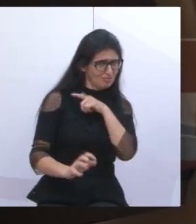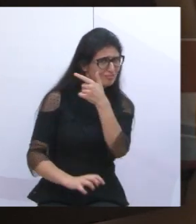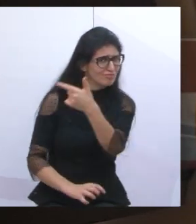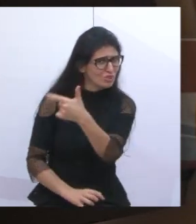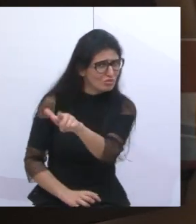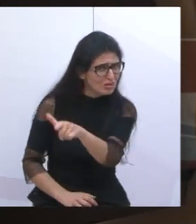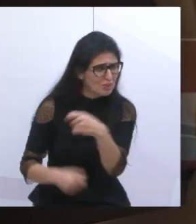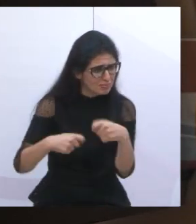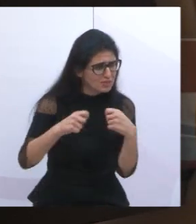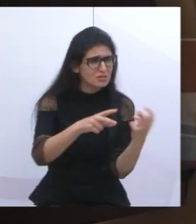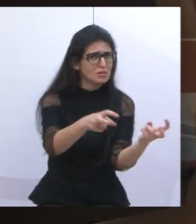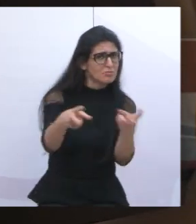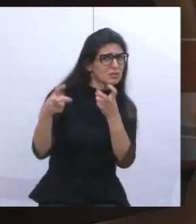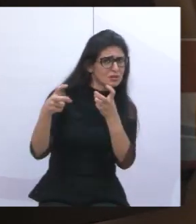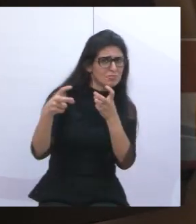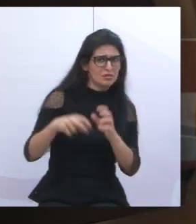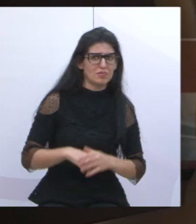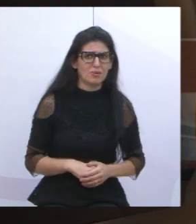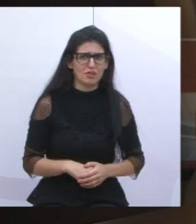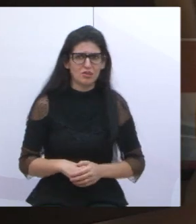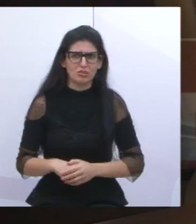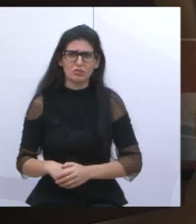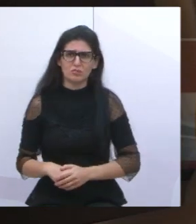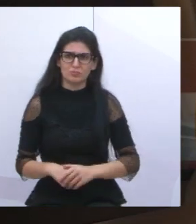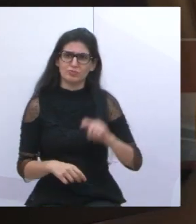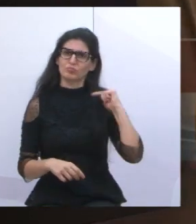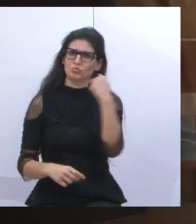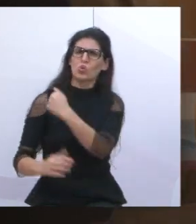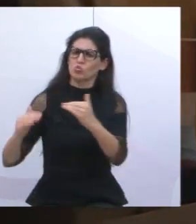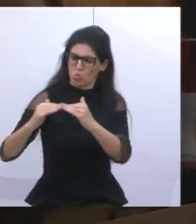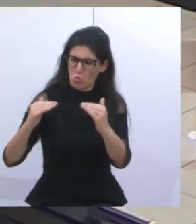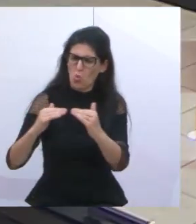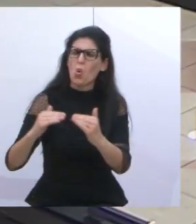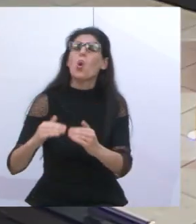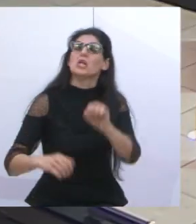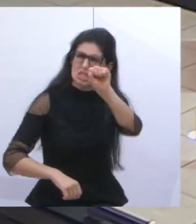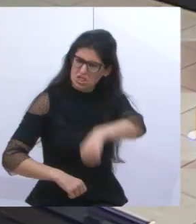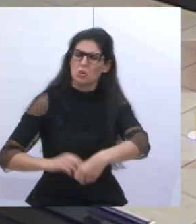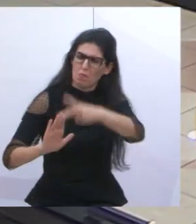para quem mais precisa e para quem é mais vulnerável. Sou favorável.